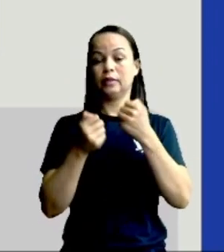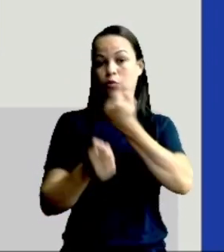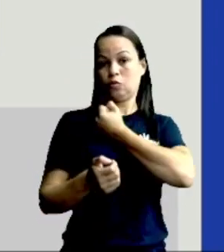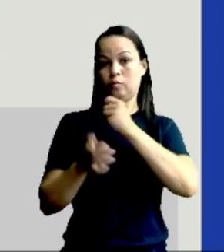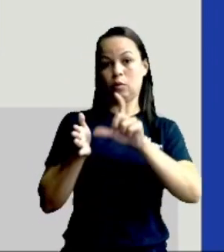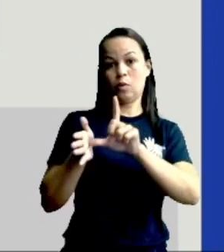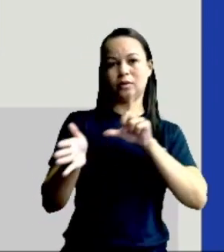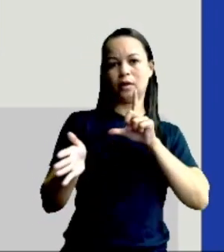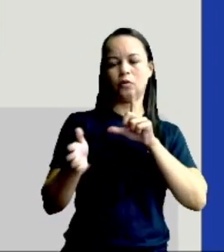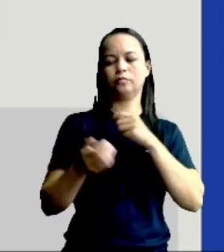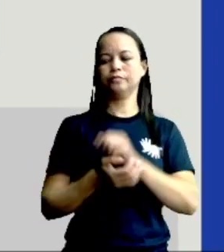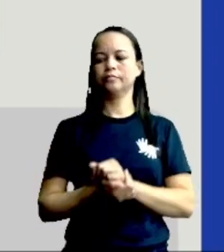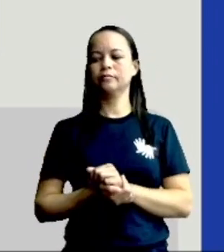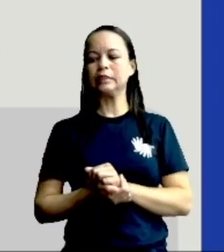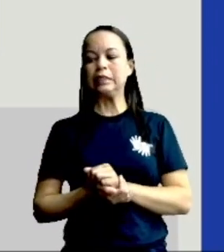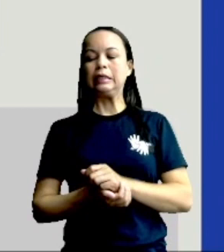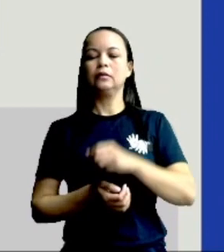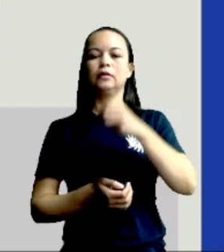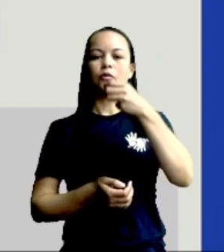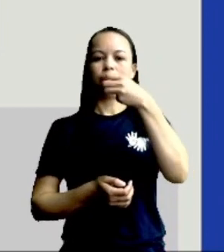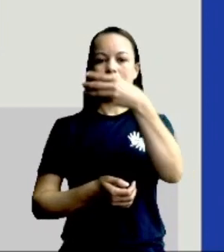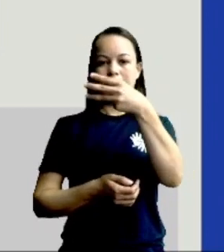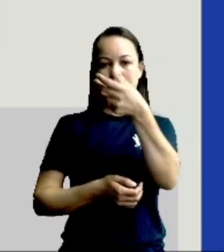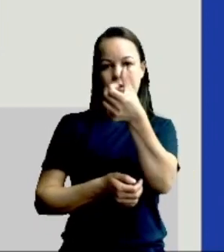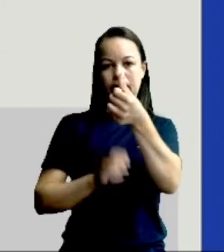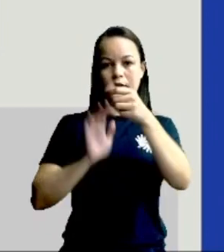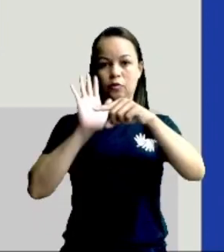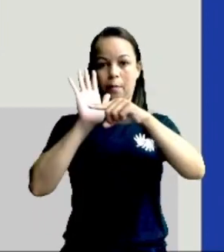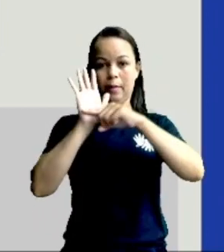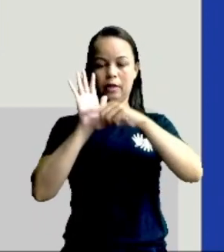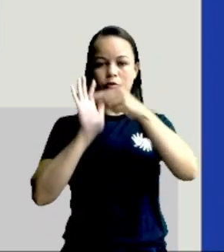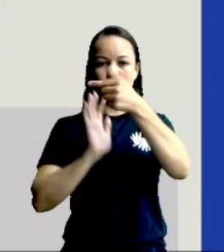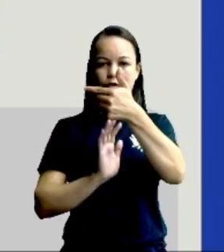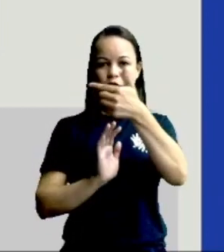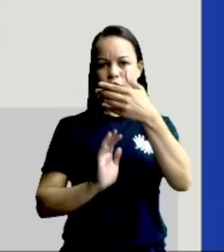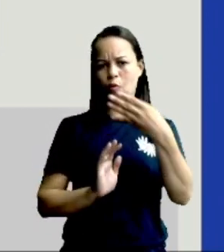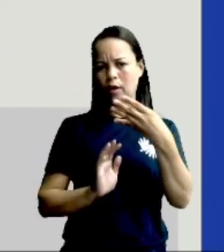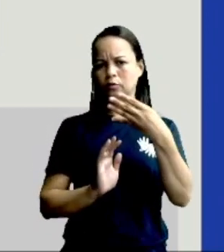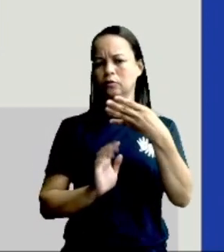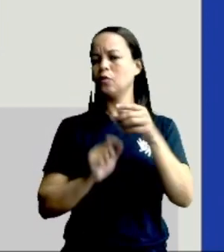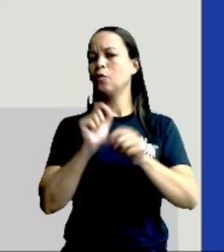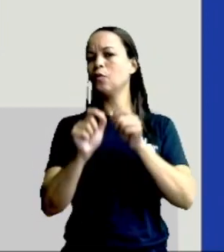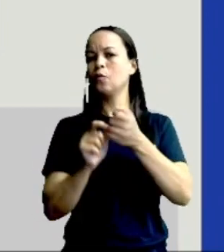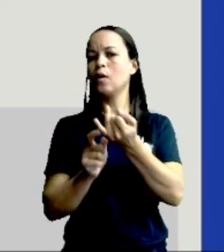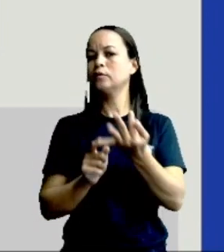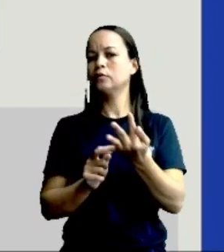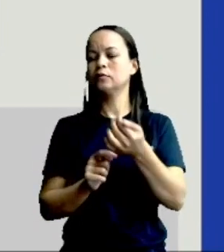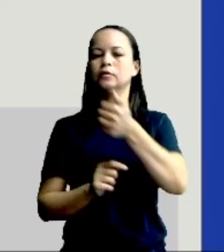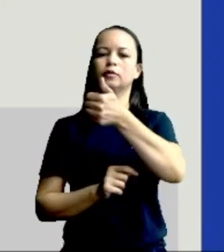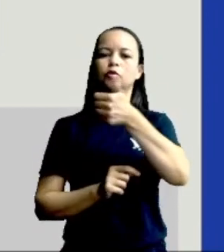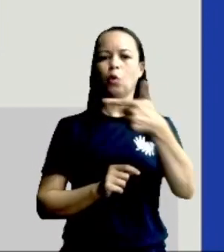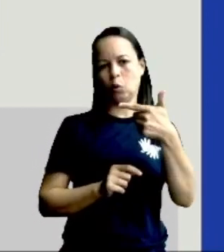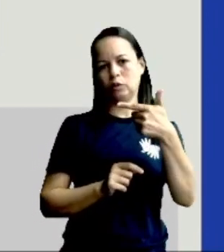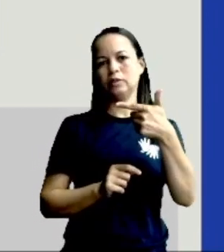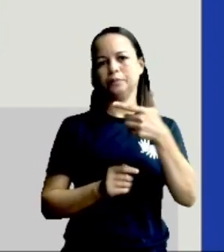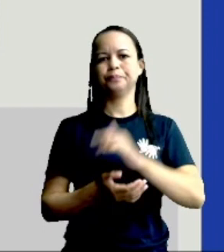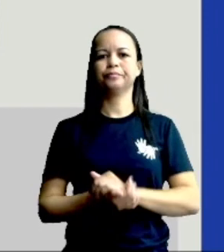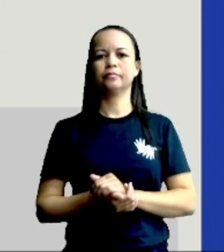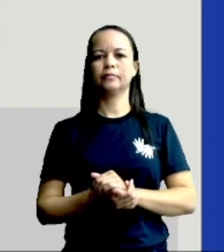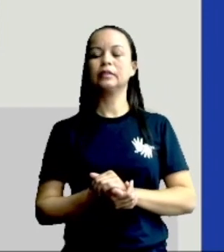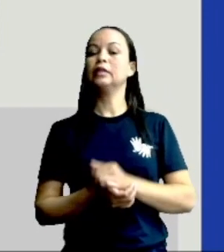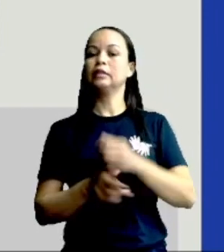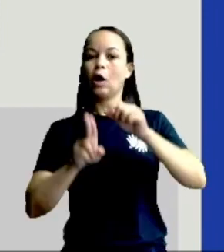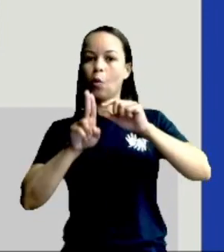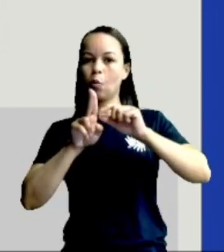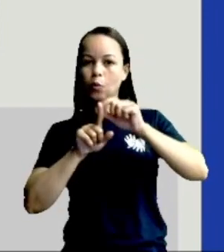é essa. Então, 36 menos 24, eu vou ter quem? 12 também. Opa, professor, então vamos lá. Casa das